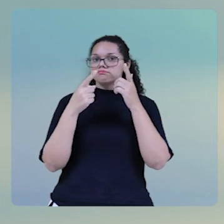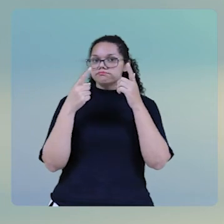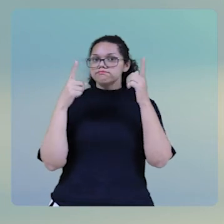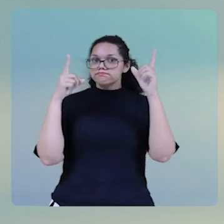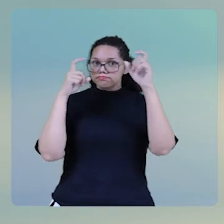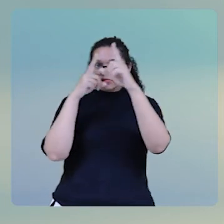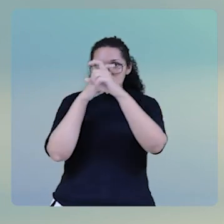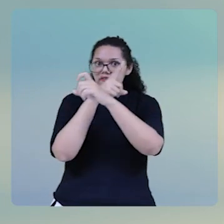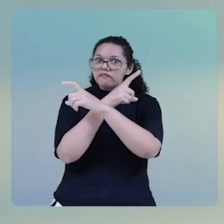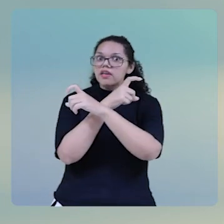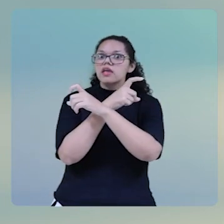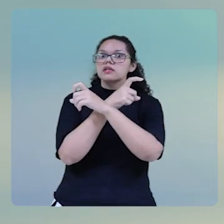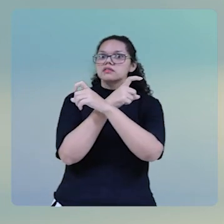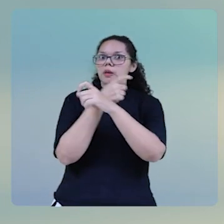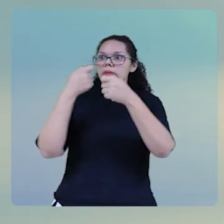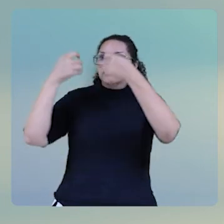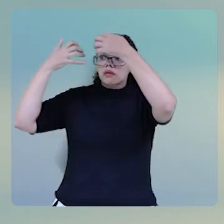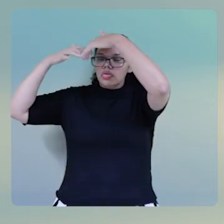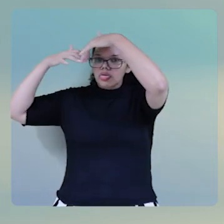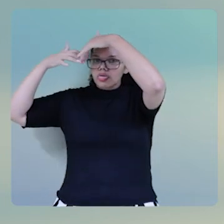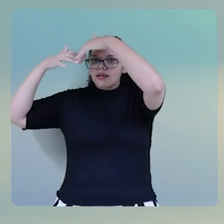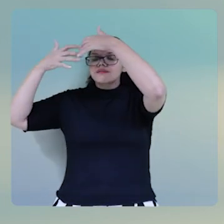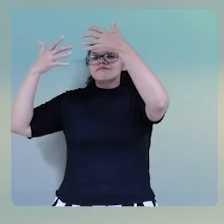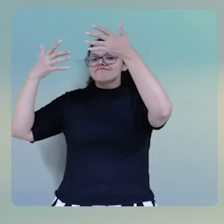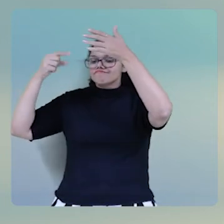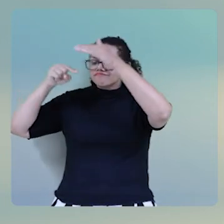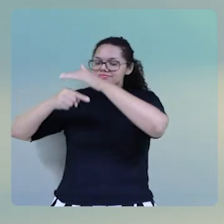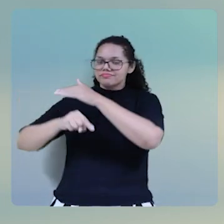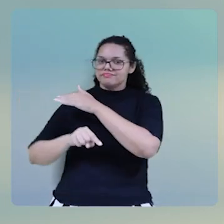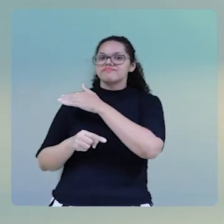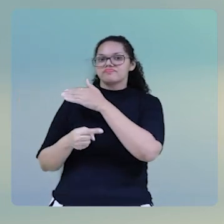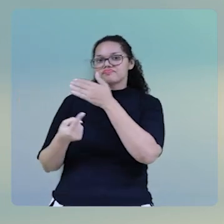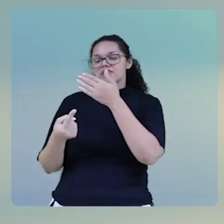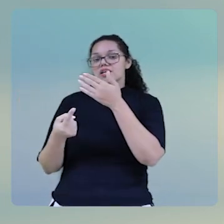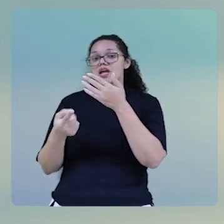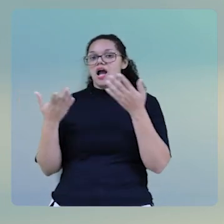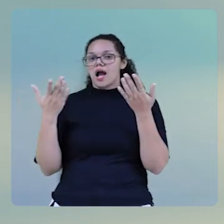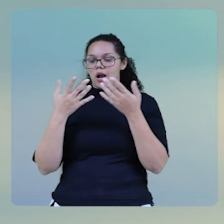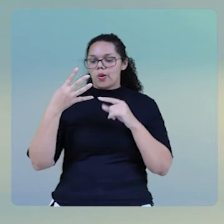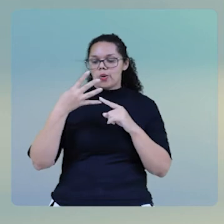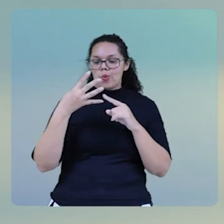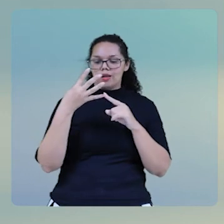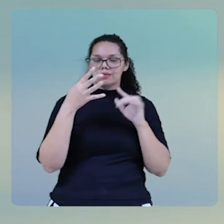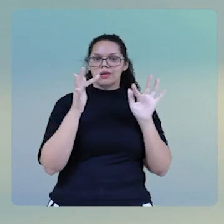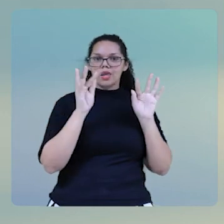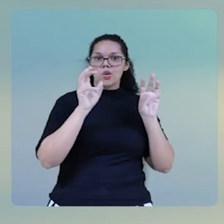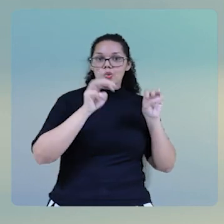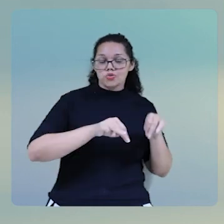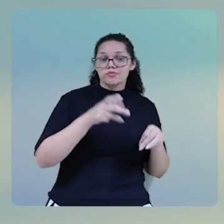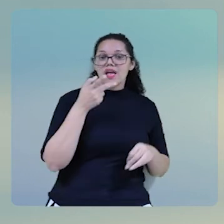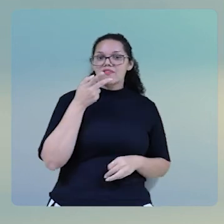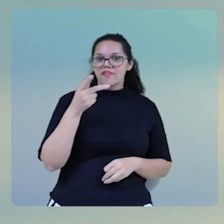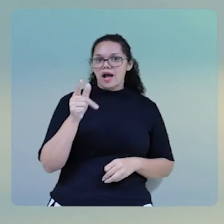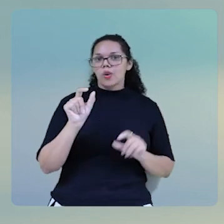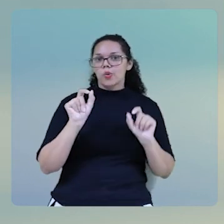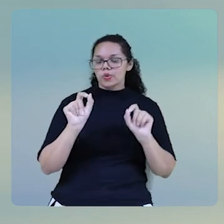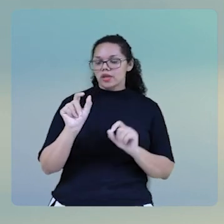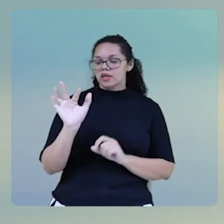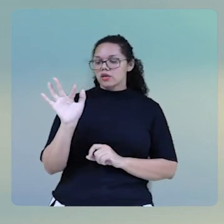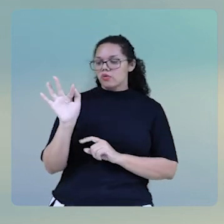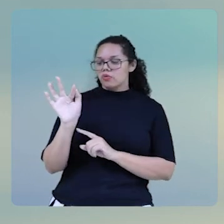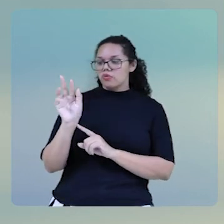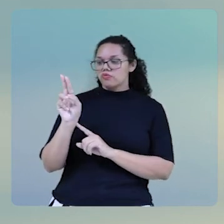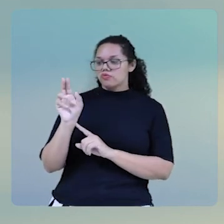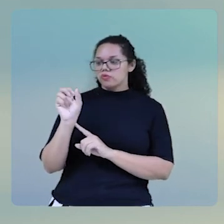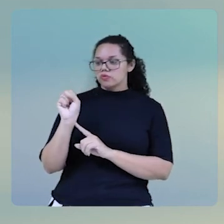assunto. Questão 4 e última do nosso módulo. O que é que ela diz? O fusível é um dispositivo de proteção